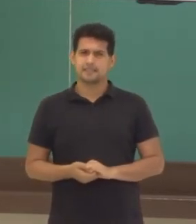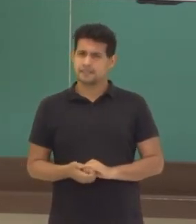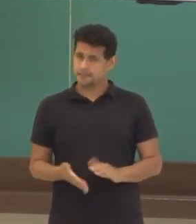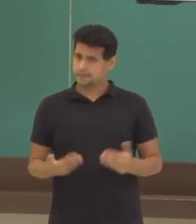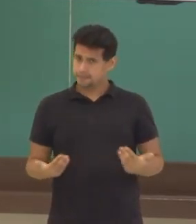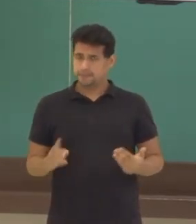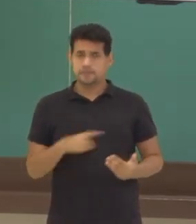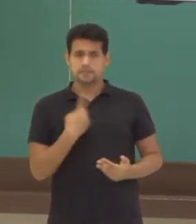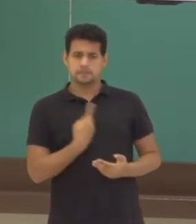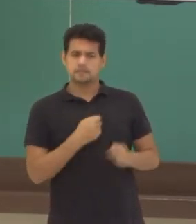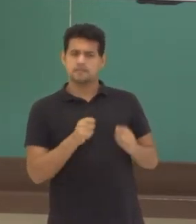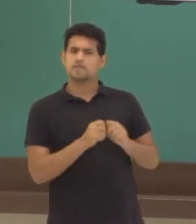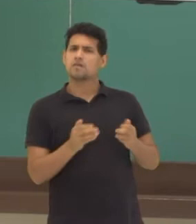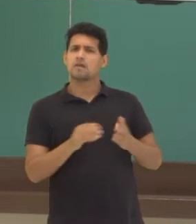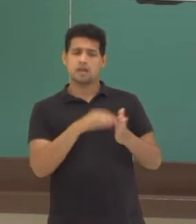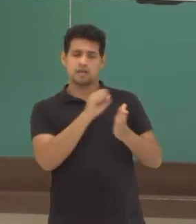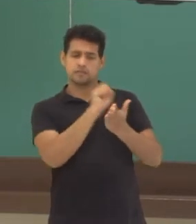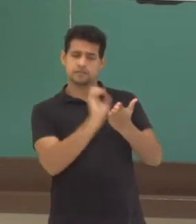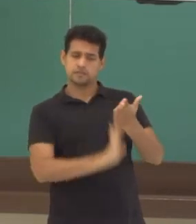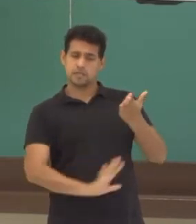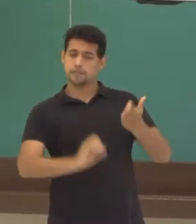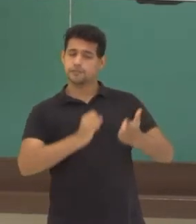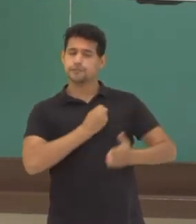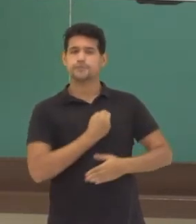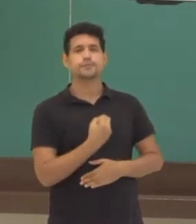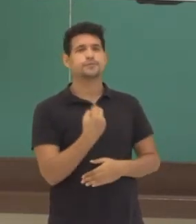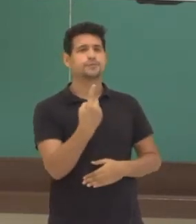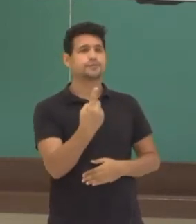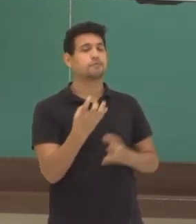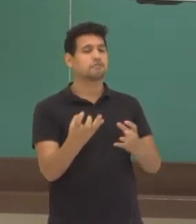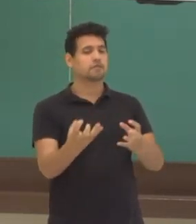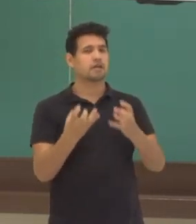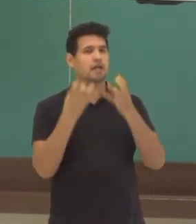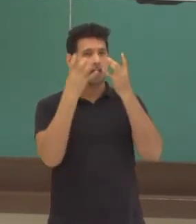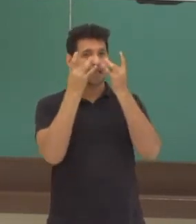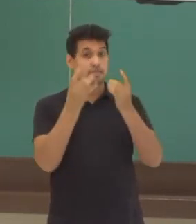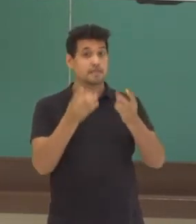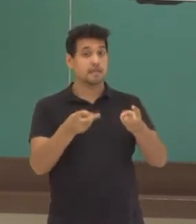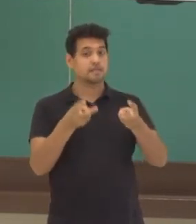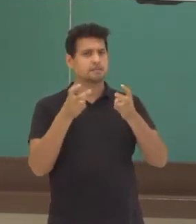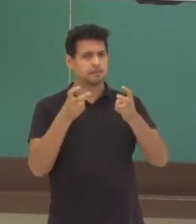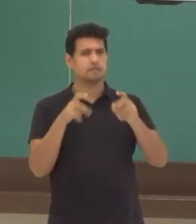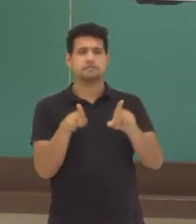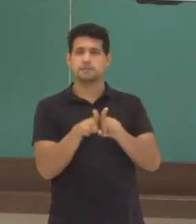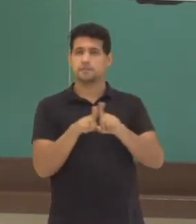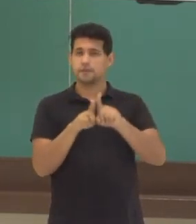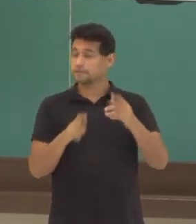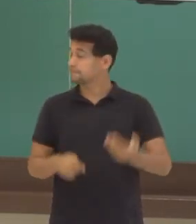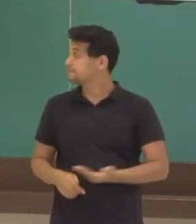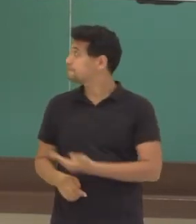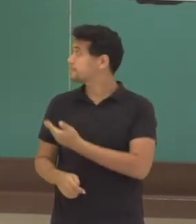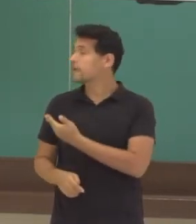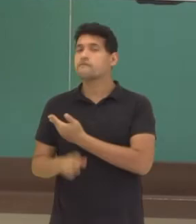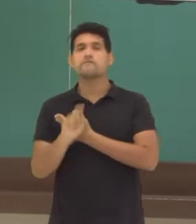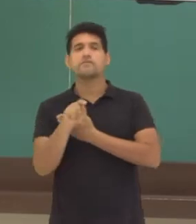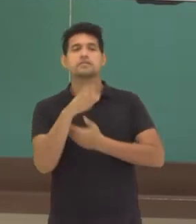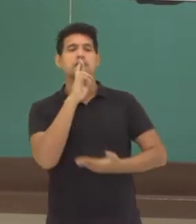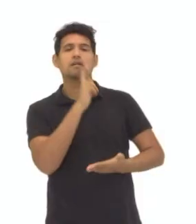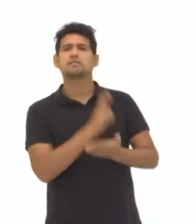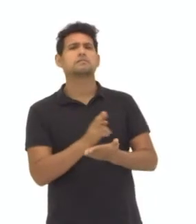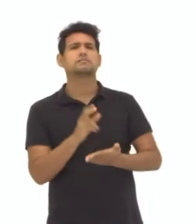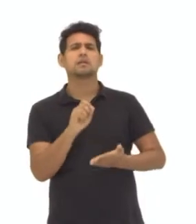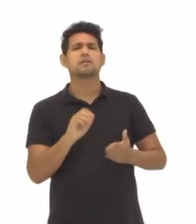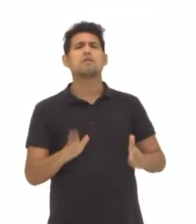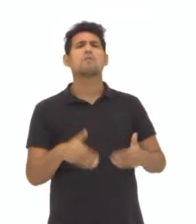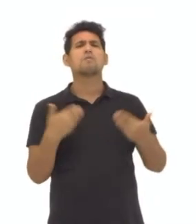Bom, vamos fazer então agora a atividade de número 1. Quero que você observe aqui o nosso trecho, certo? E responda o seguinte: